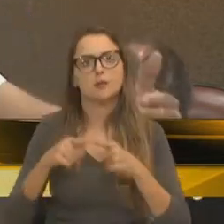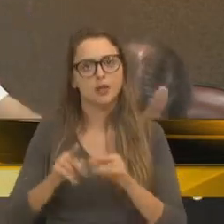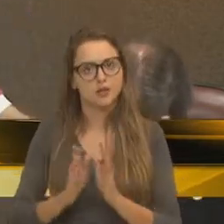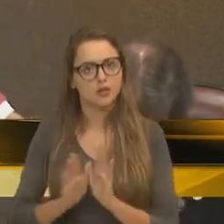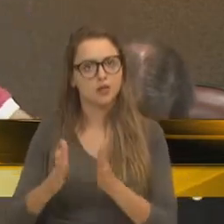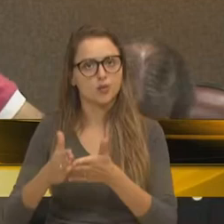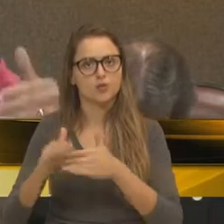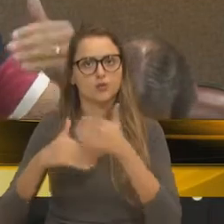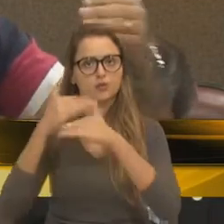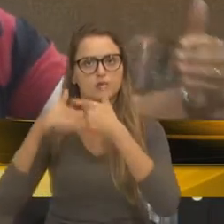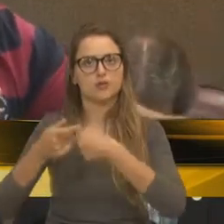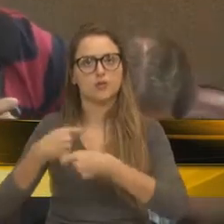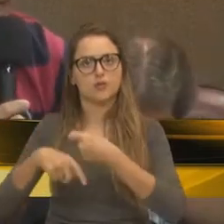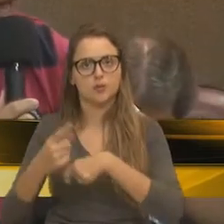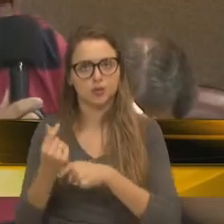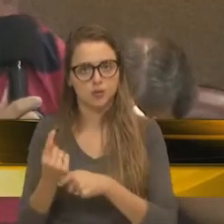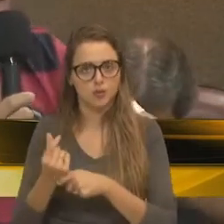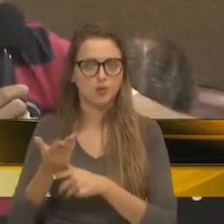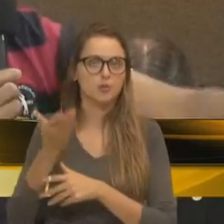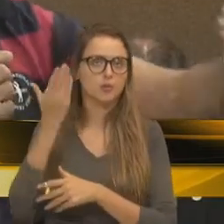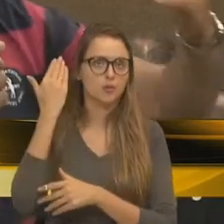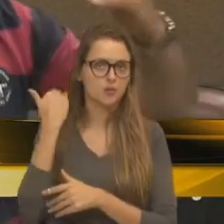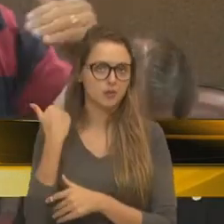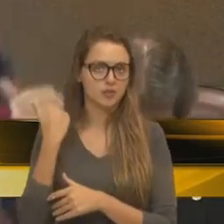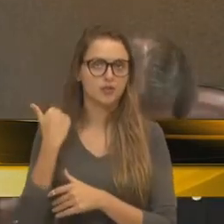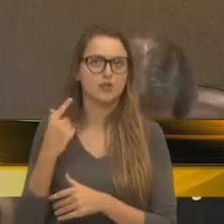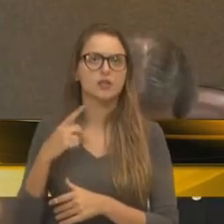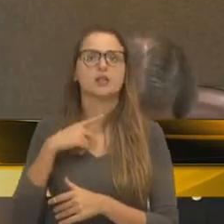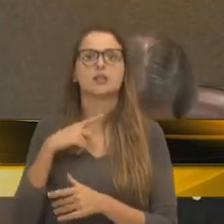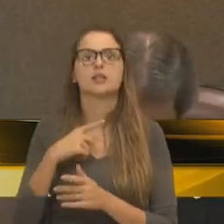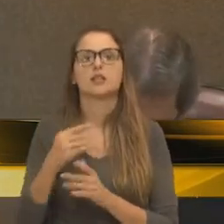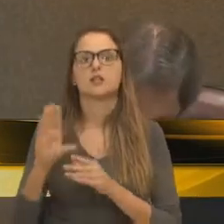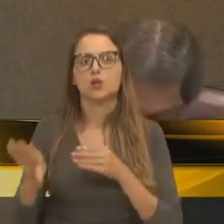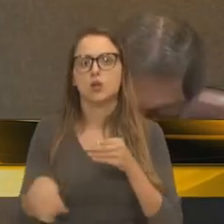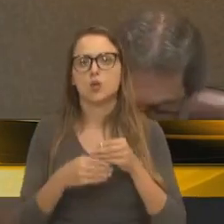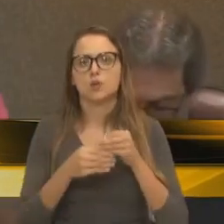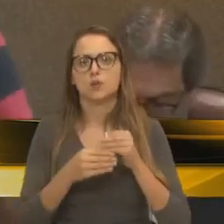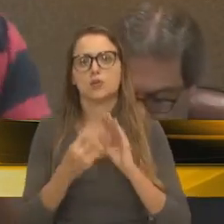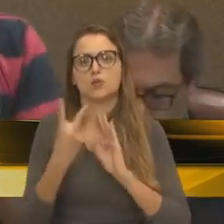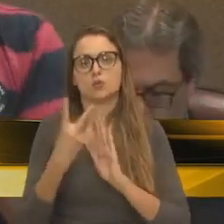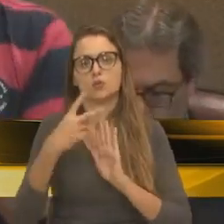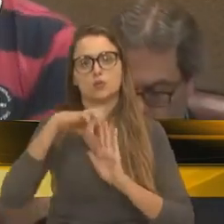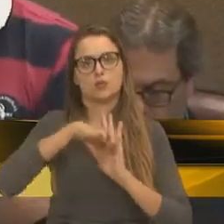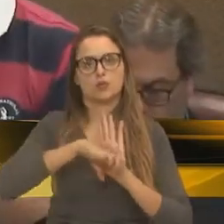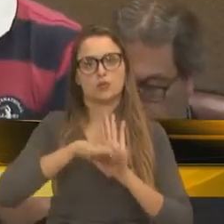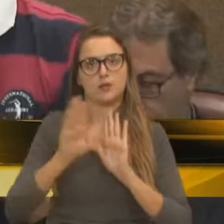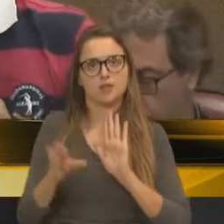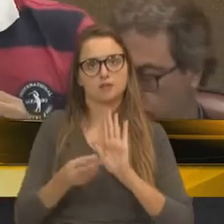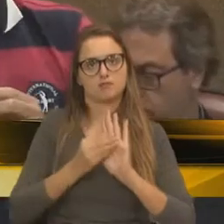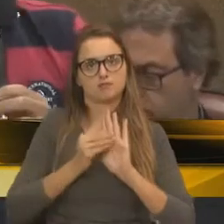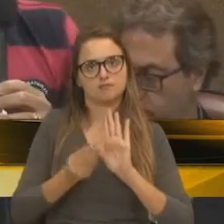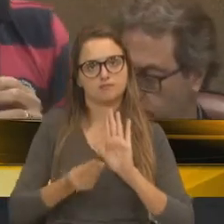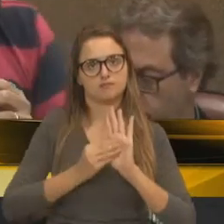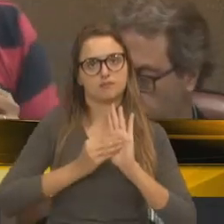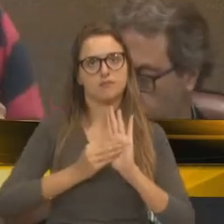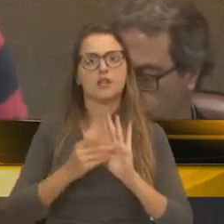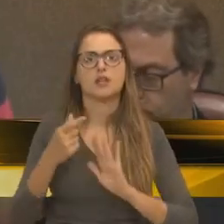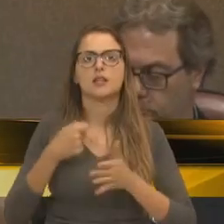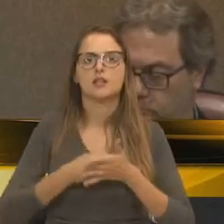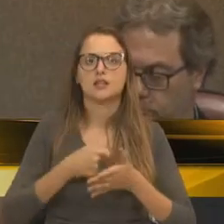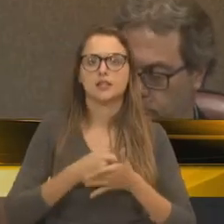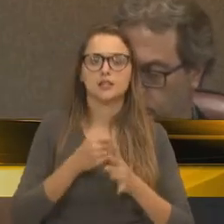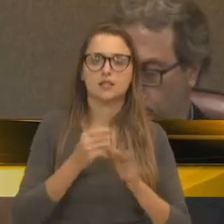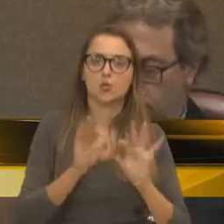econômico aquela época aportou duas emendas é justamente fazendo um link tentando salvar o